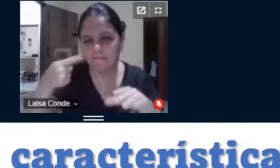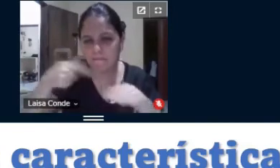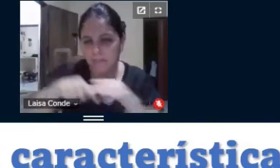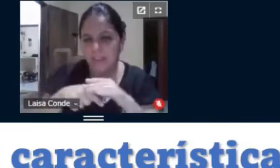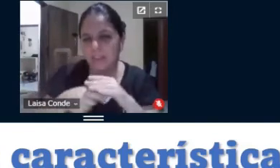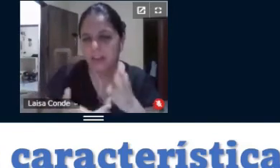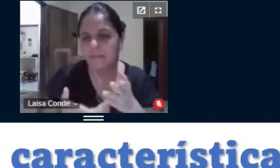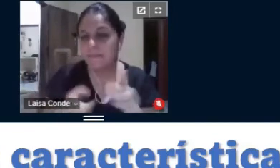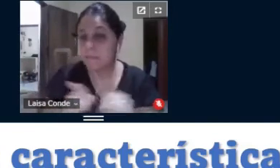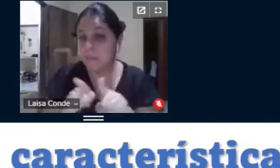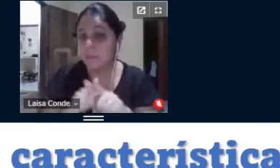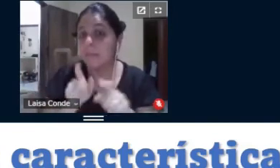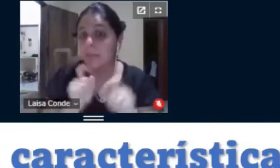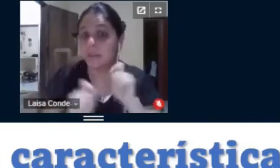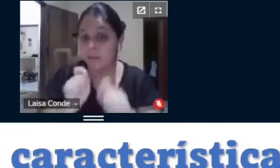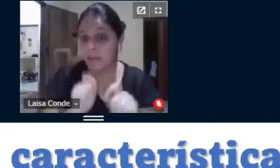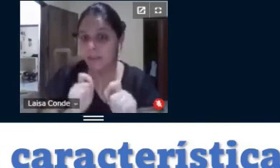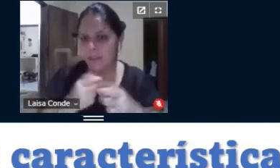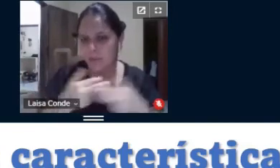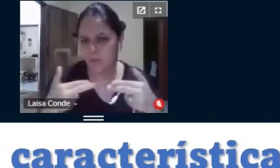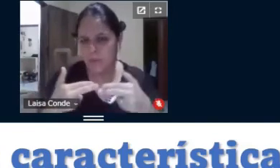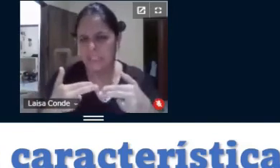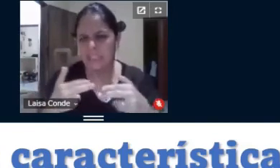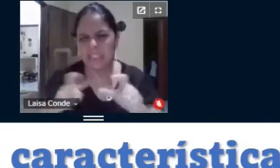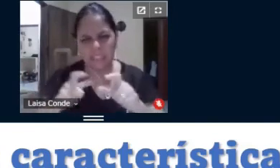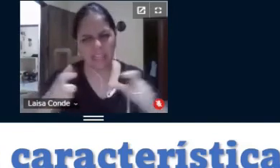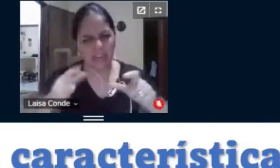E também falhas grandes,